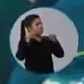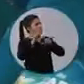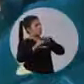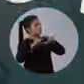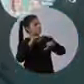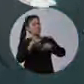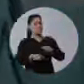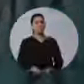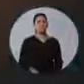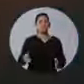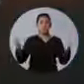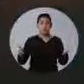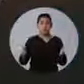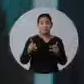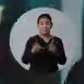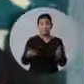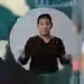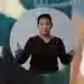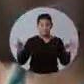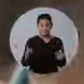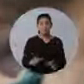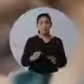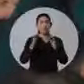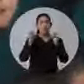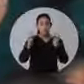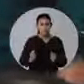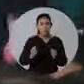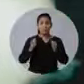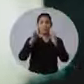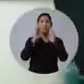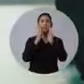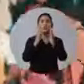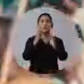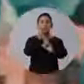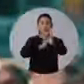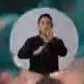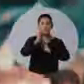programa termina aqui, mas continua nas redes sociais. Siga, curta e compartilhe a mudança com